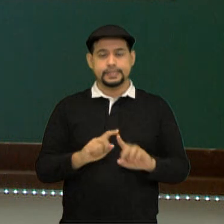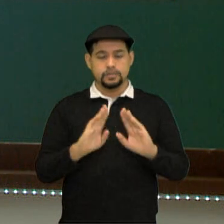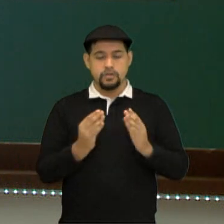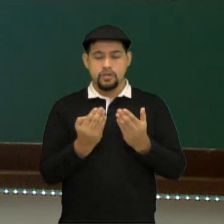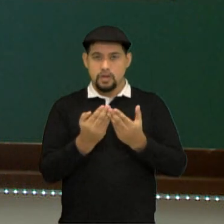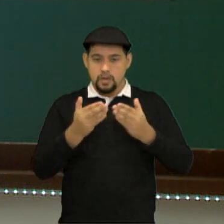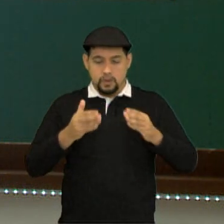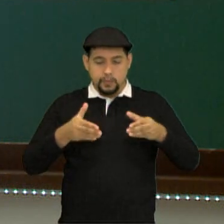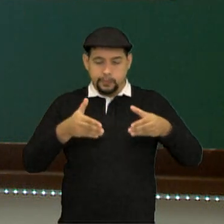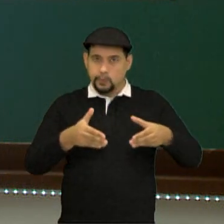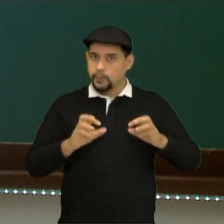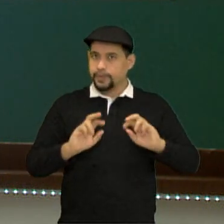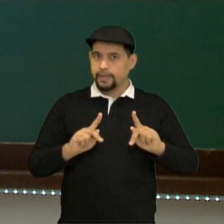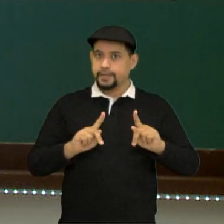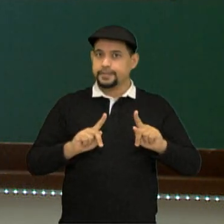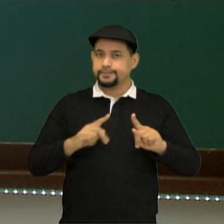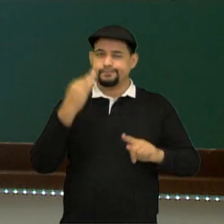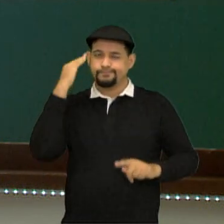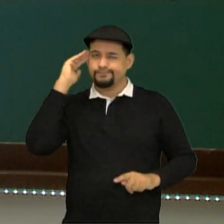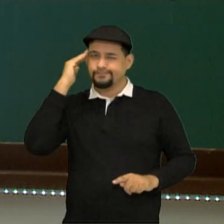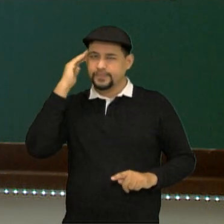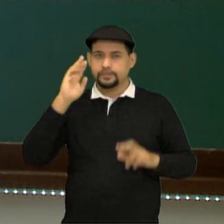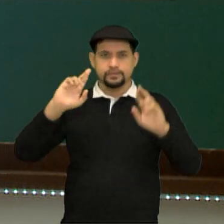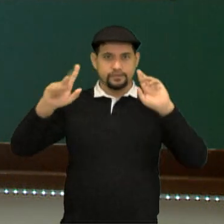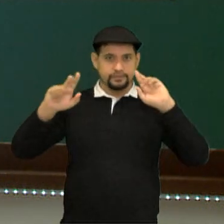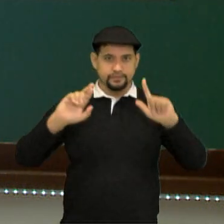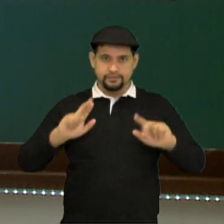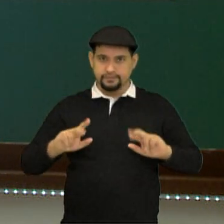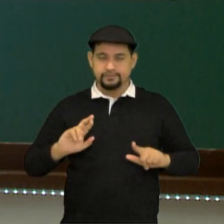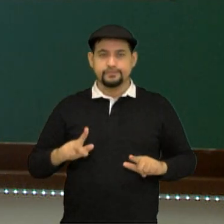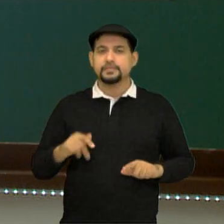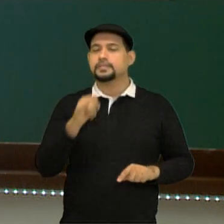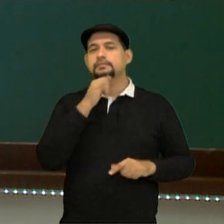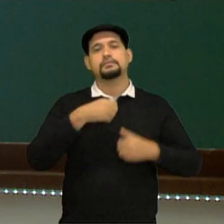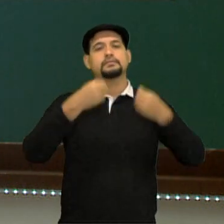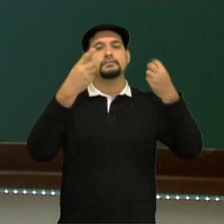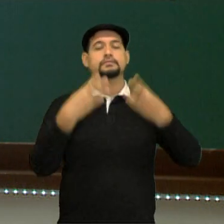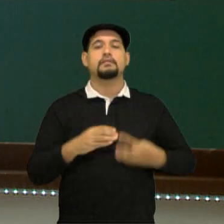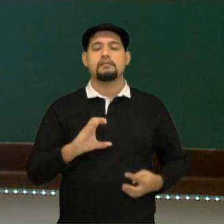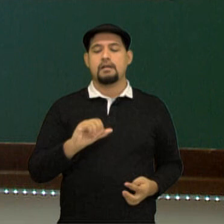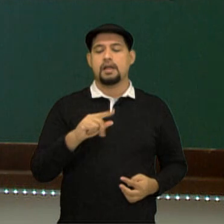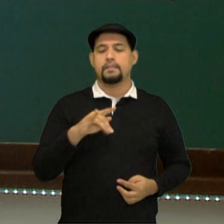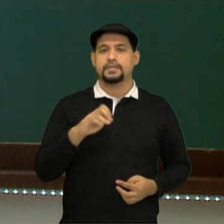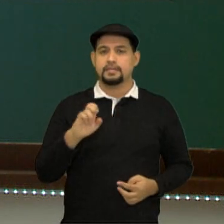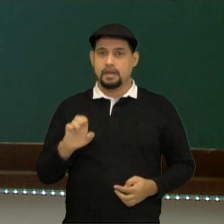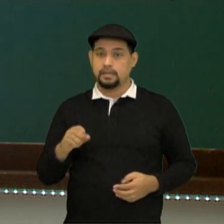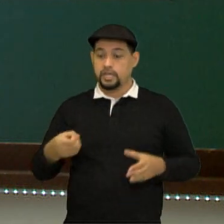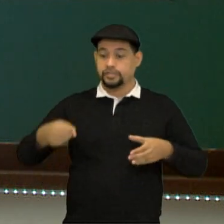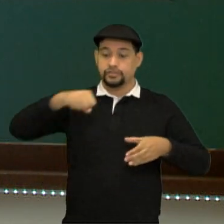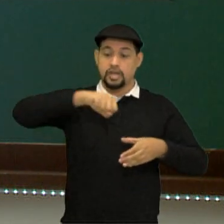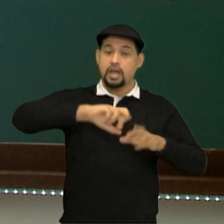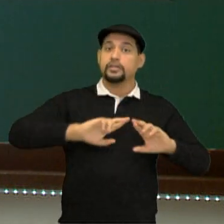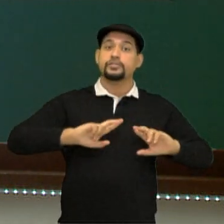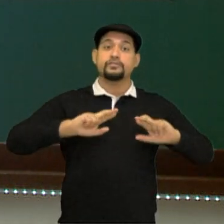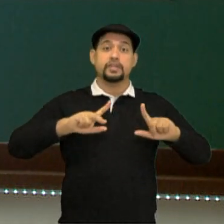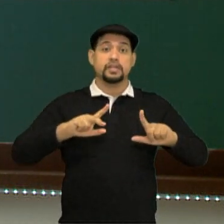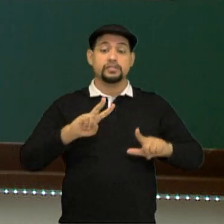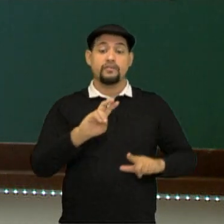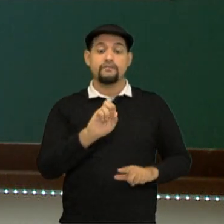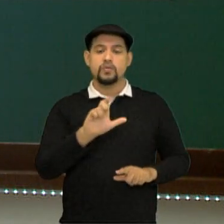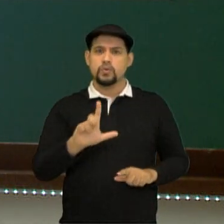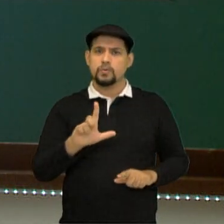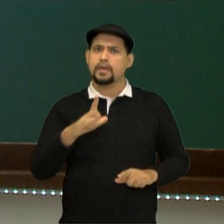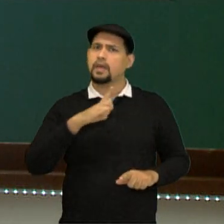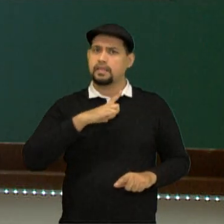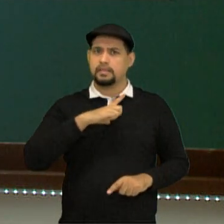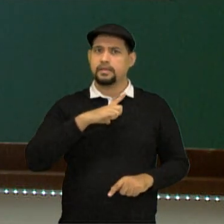central. Tranquilo? Entendido a diferença de quando a gente fala da capacidade da jarra, é diferente do volume que